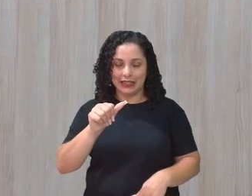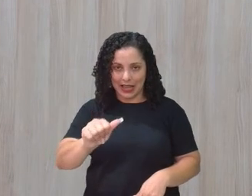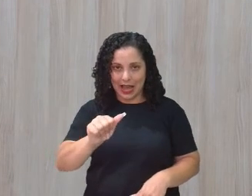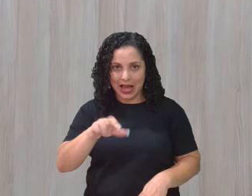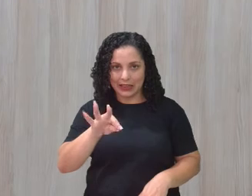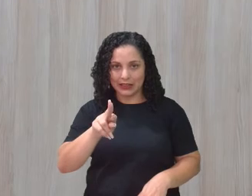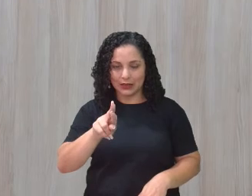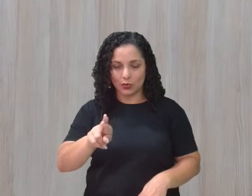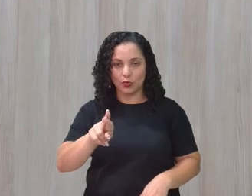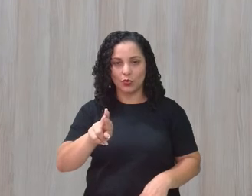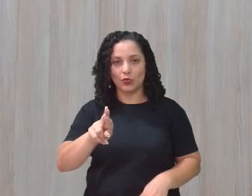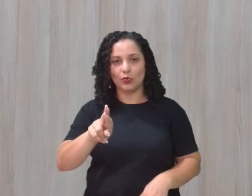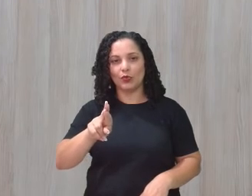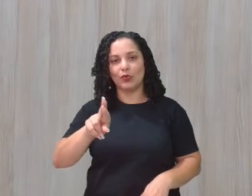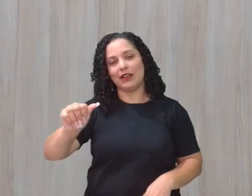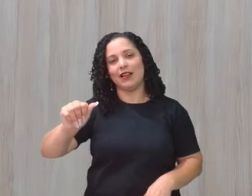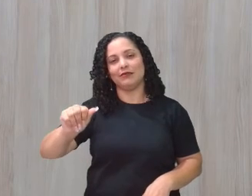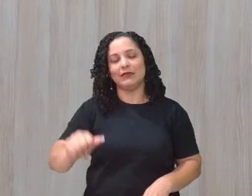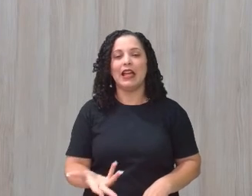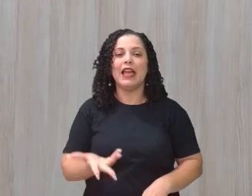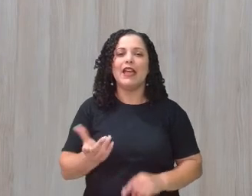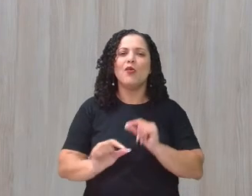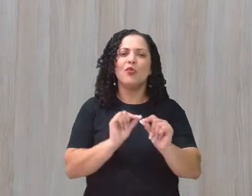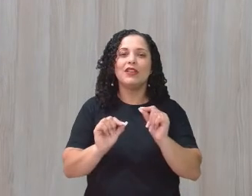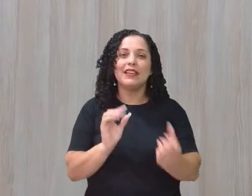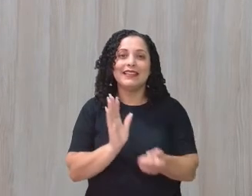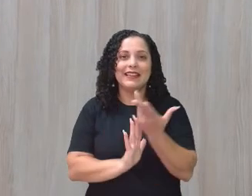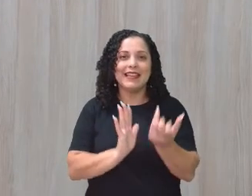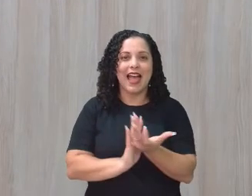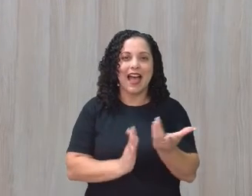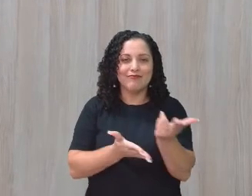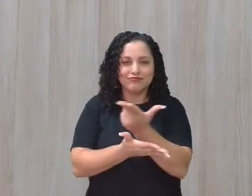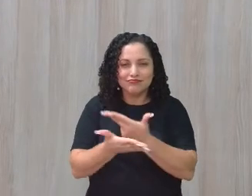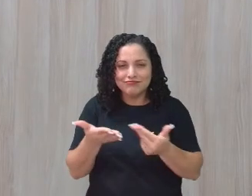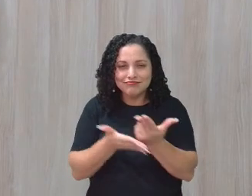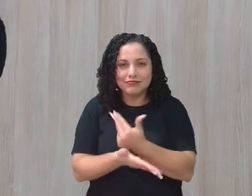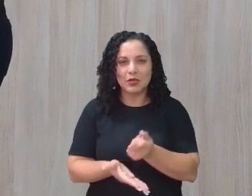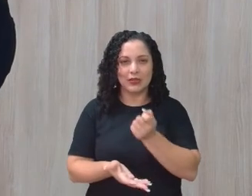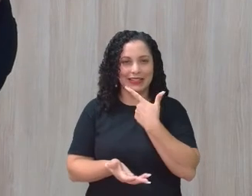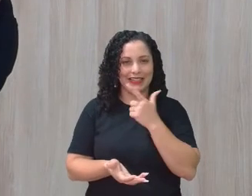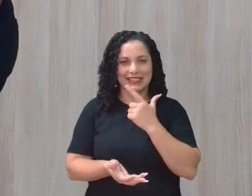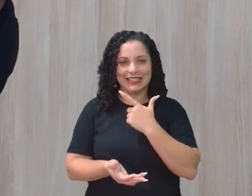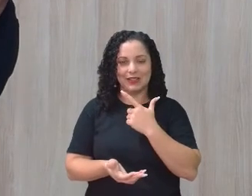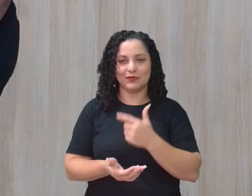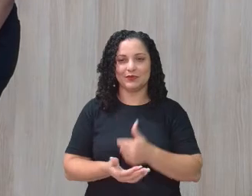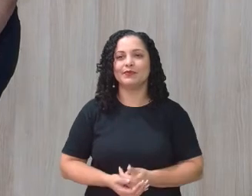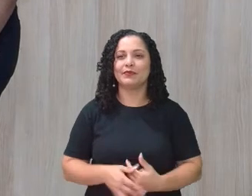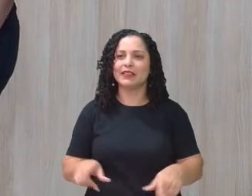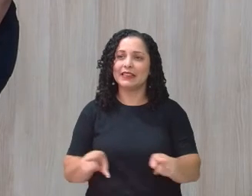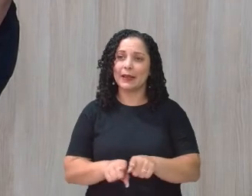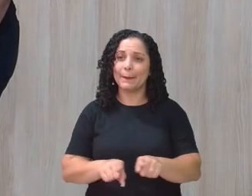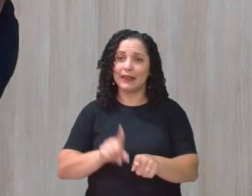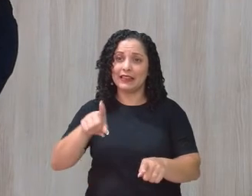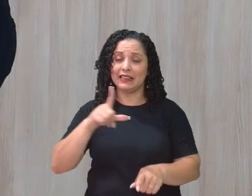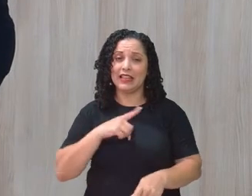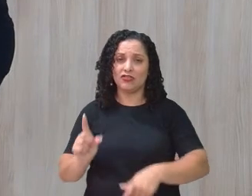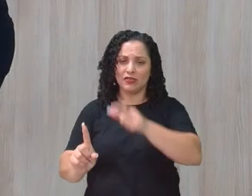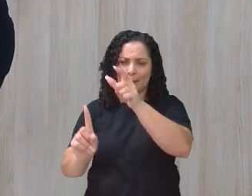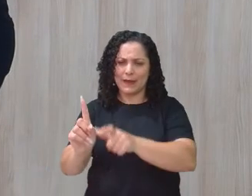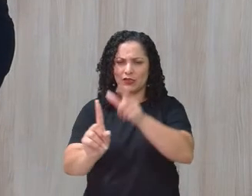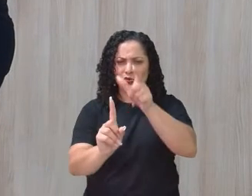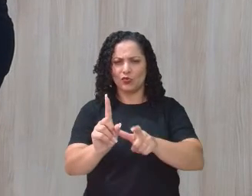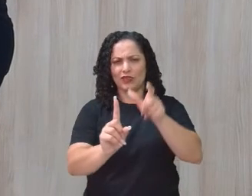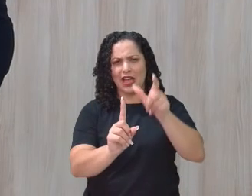poder criar humor através desse exagero, beleza? E a gente tem as personagens redondas, que